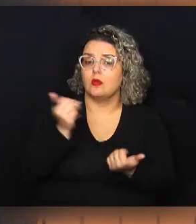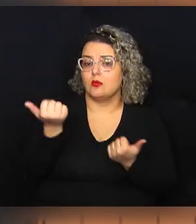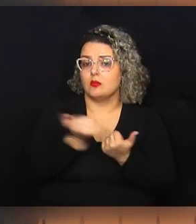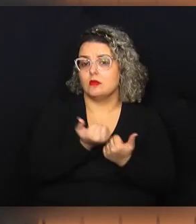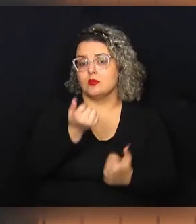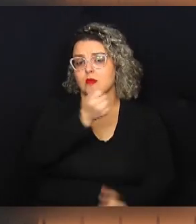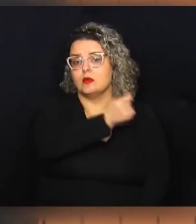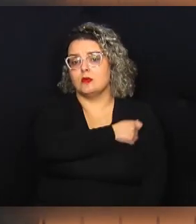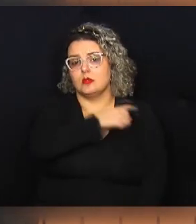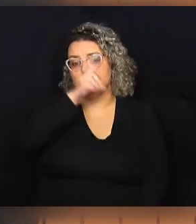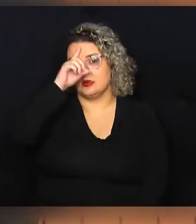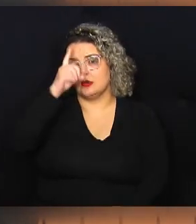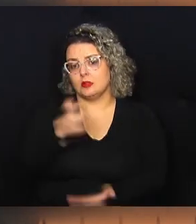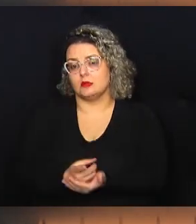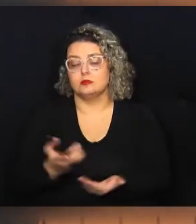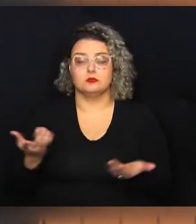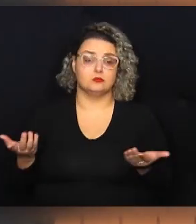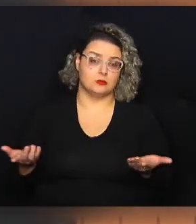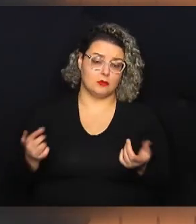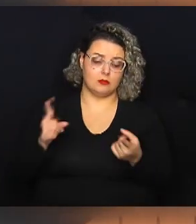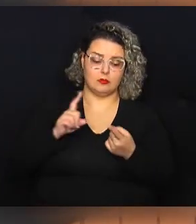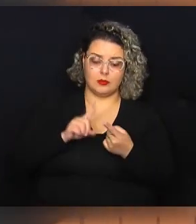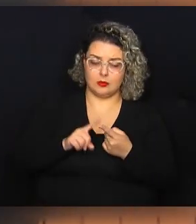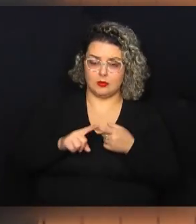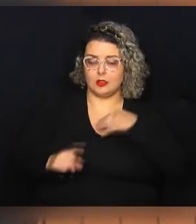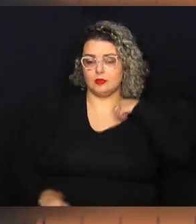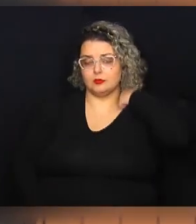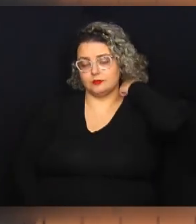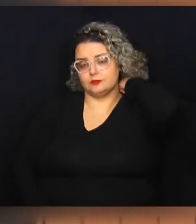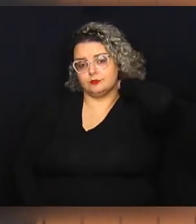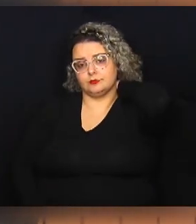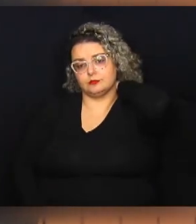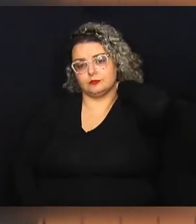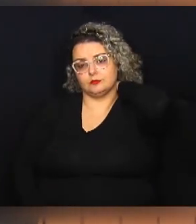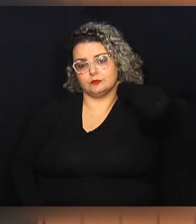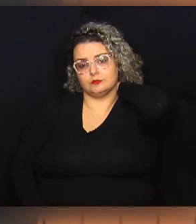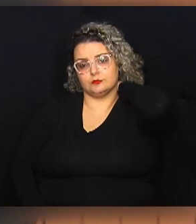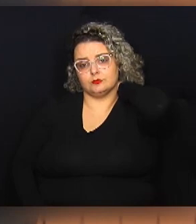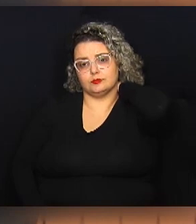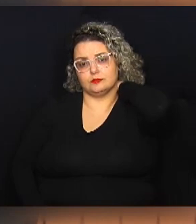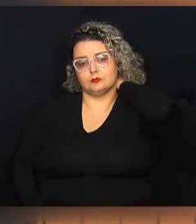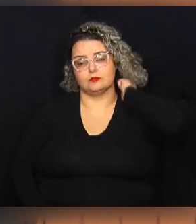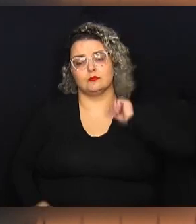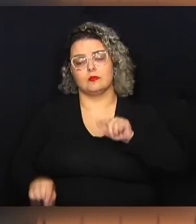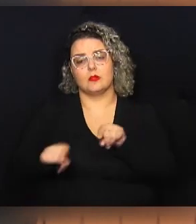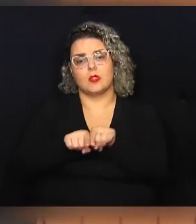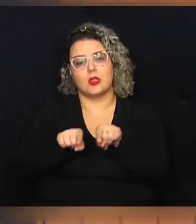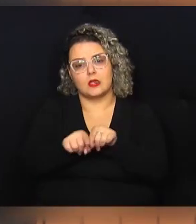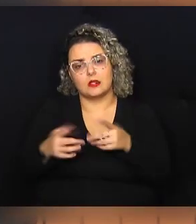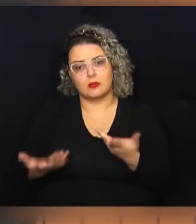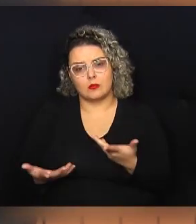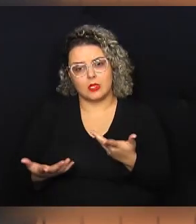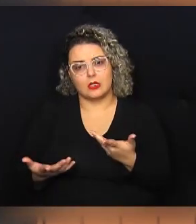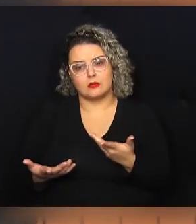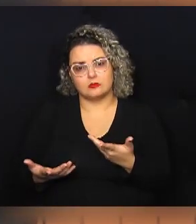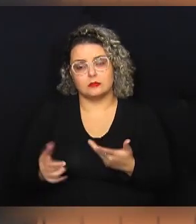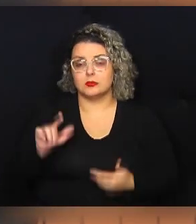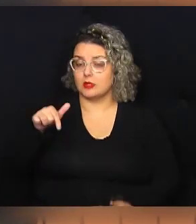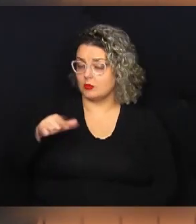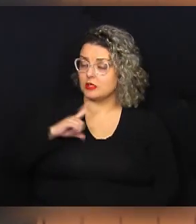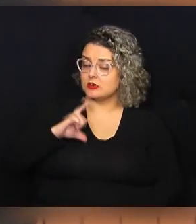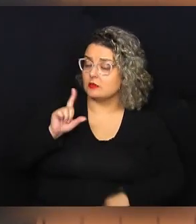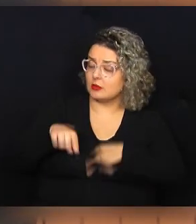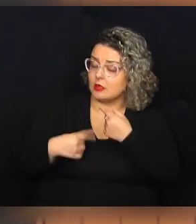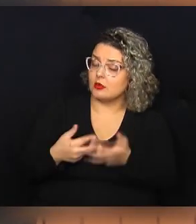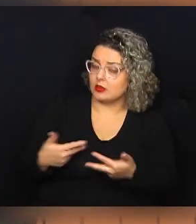por autoridades constituídas então primeiro fora disso é ele ele